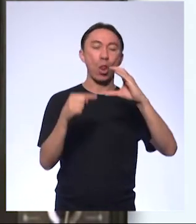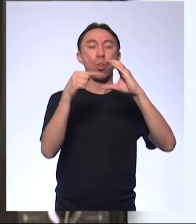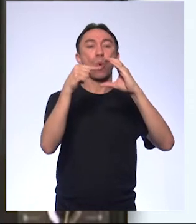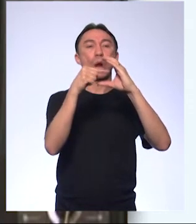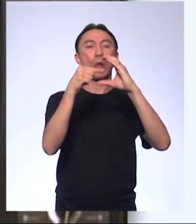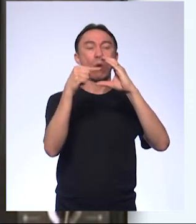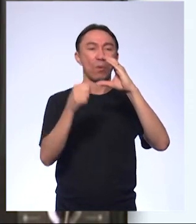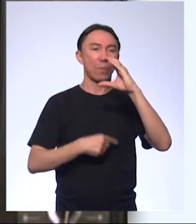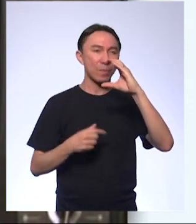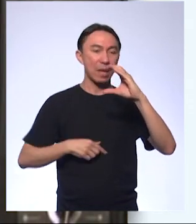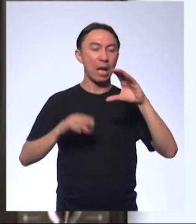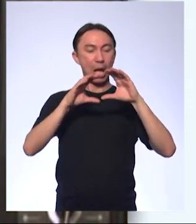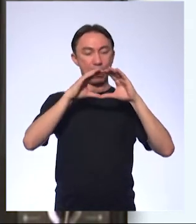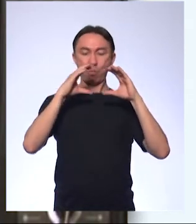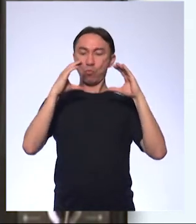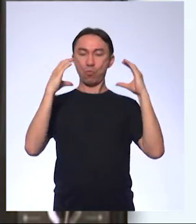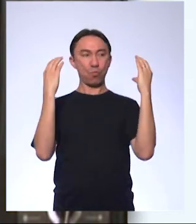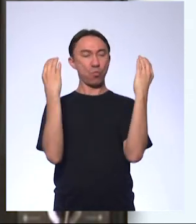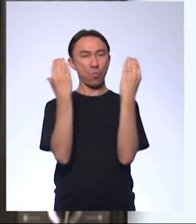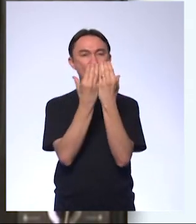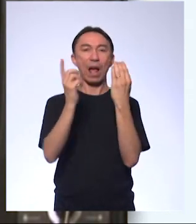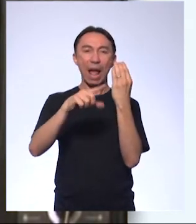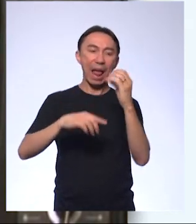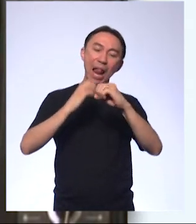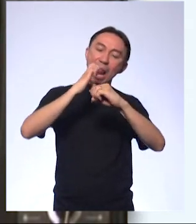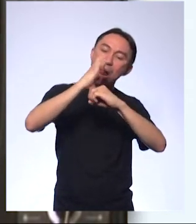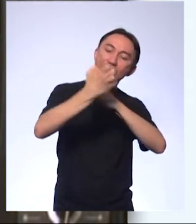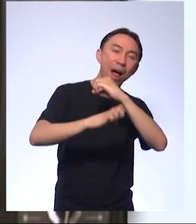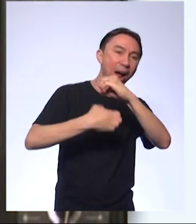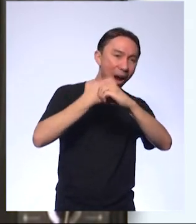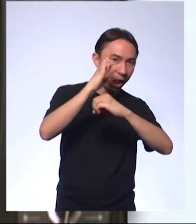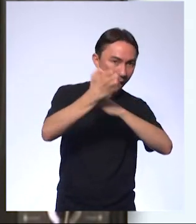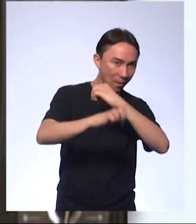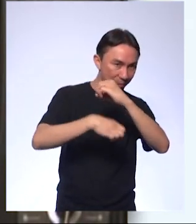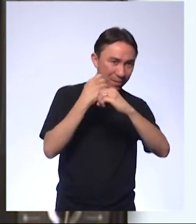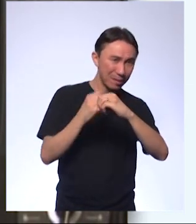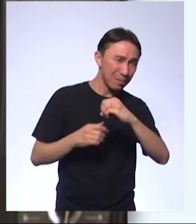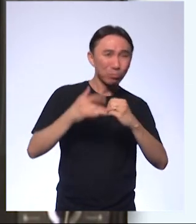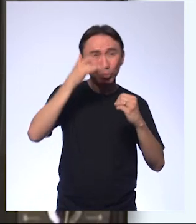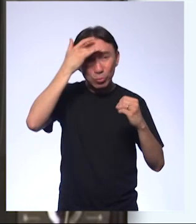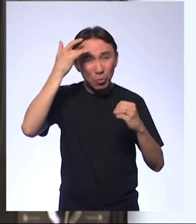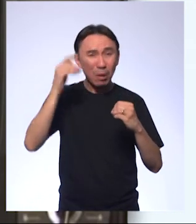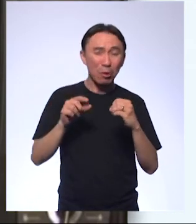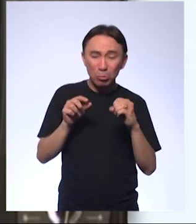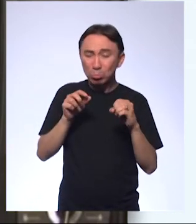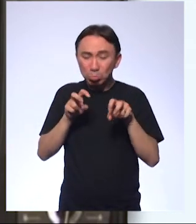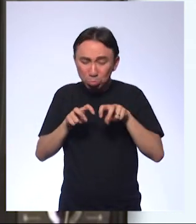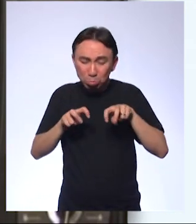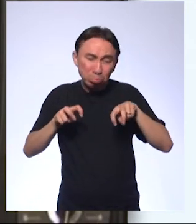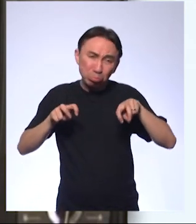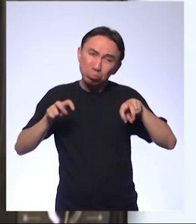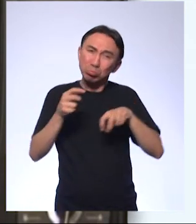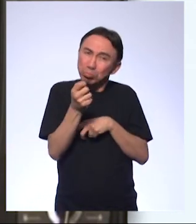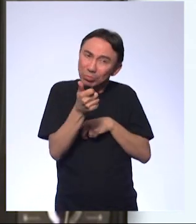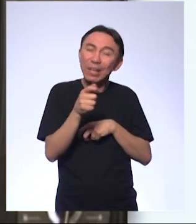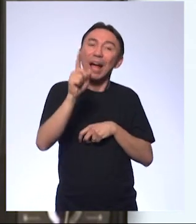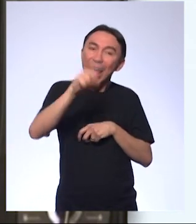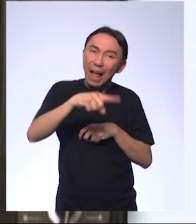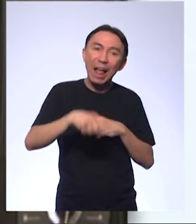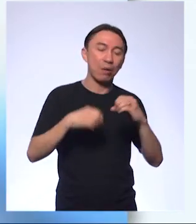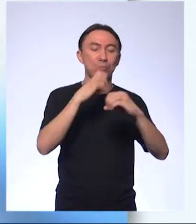devemos pensar num estádio de futebol, como o Maracanã, num dia de jogo vazio. Deste modo, a bola no círculo central